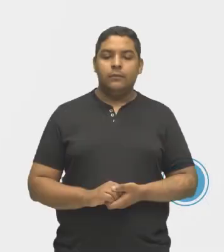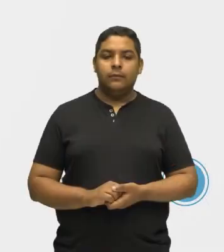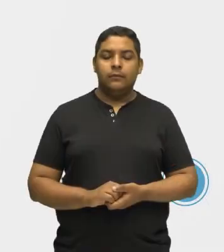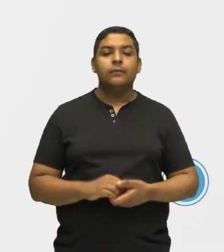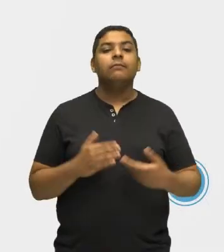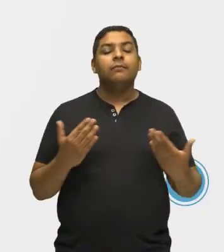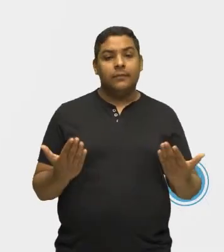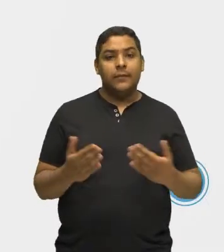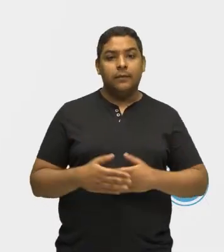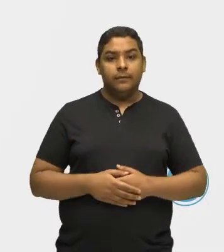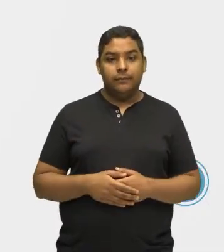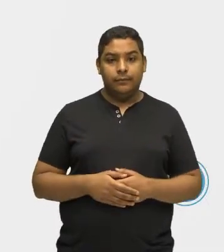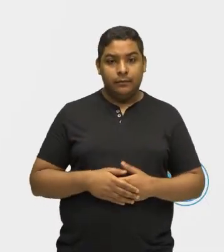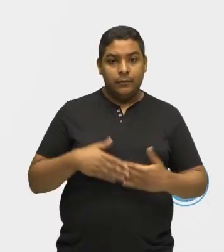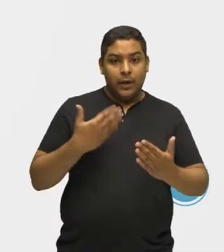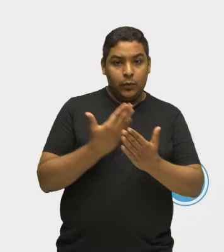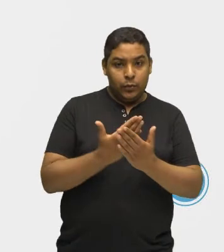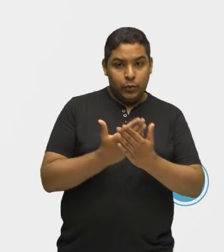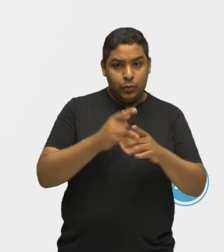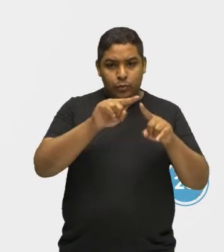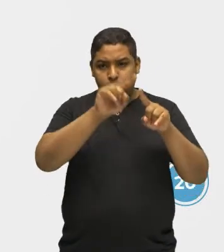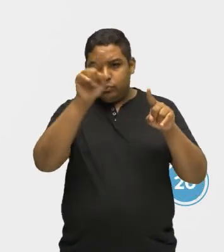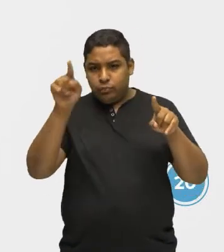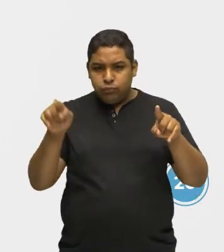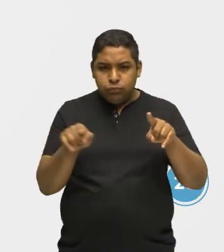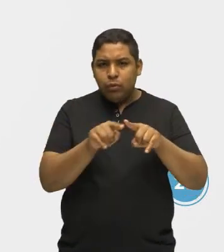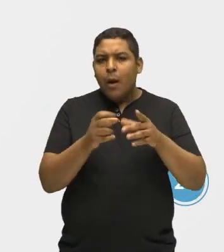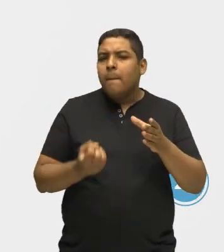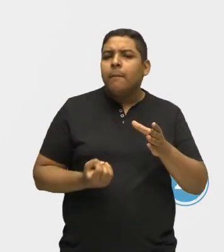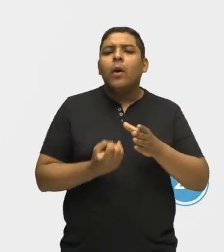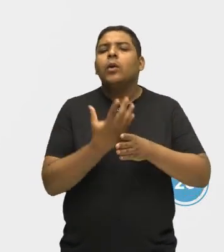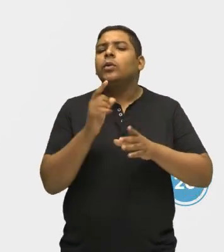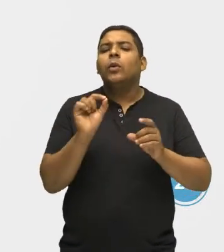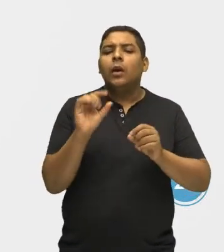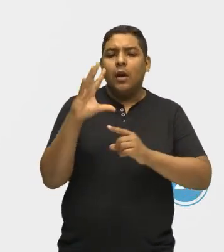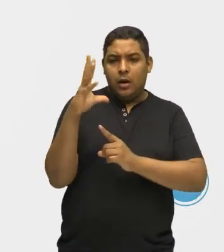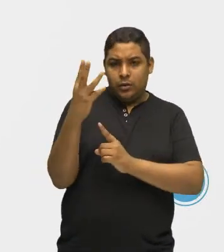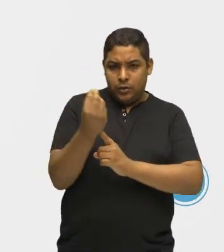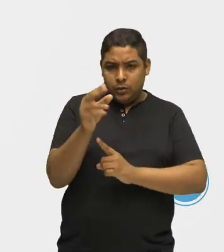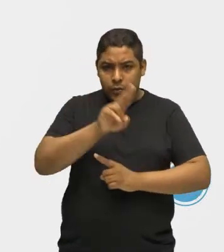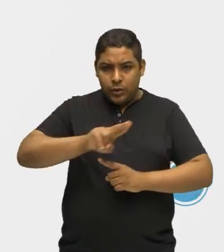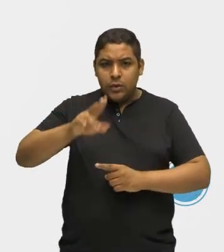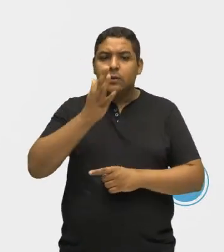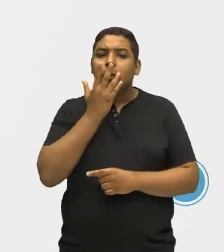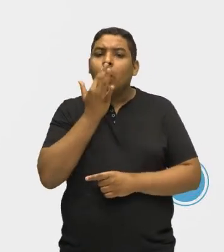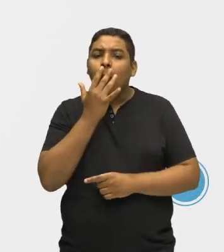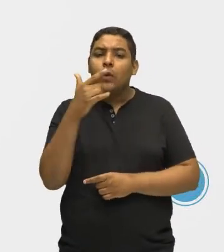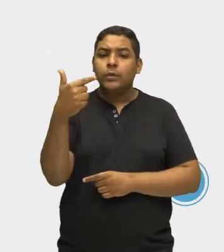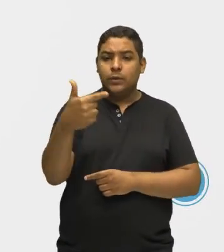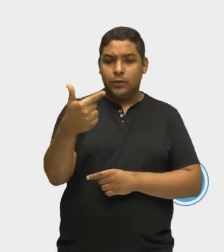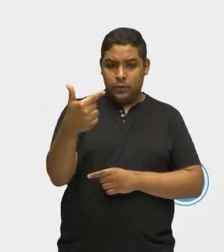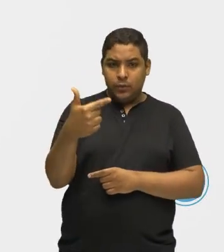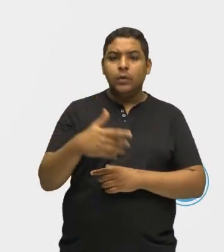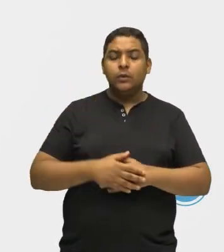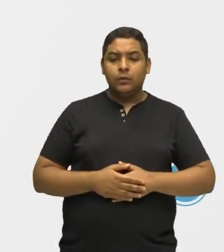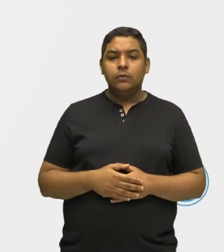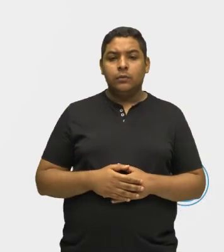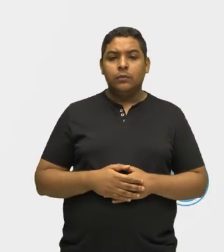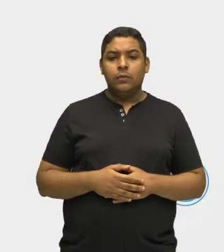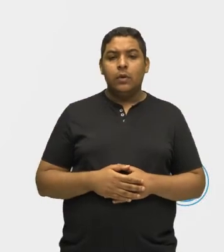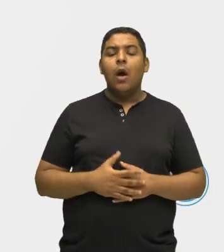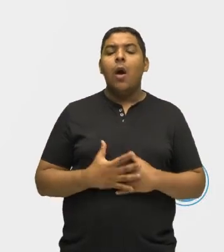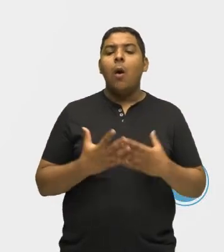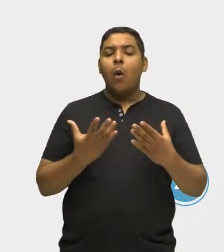Então, a partir do estudo do círculo cromático, produz uma composição artística utilizando as cores secundárias com